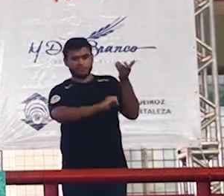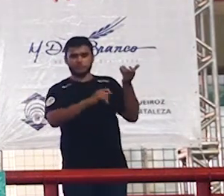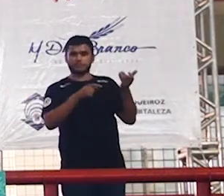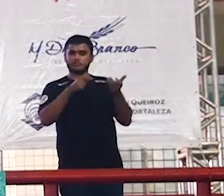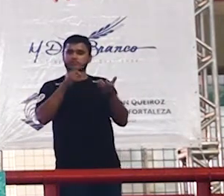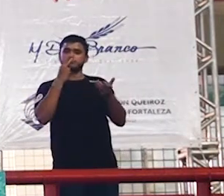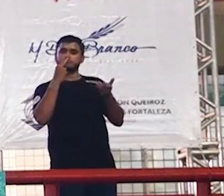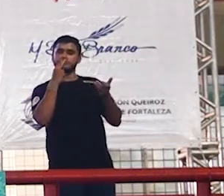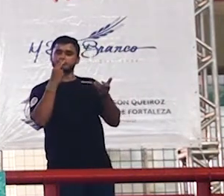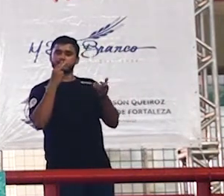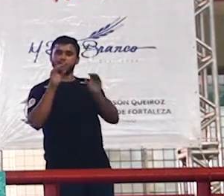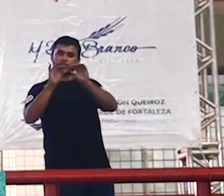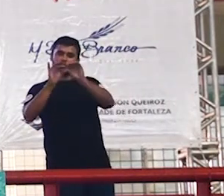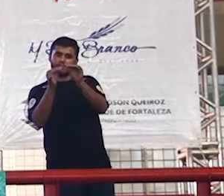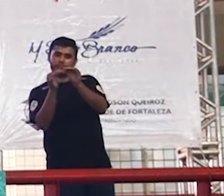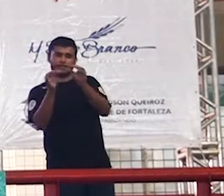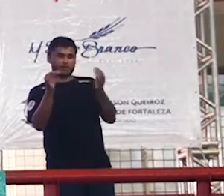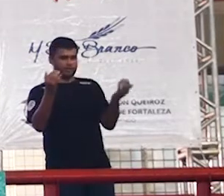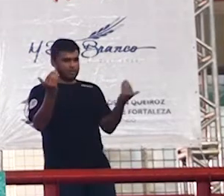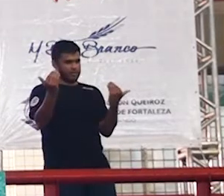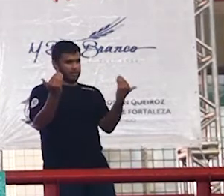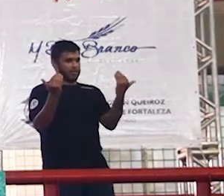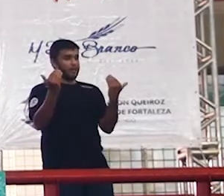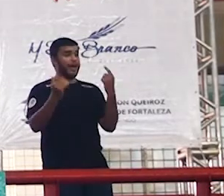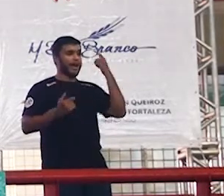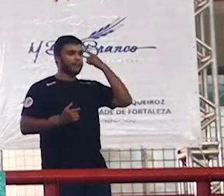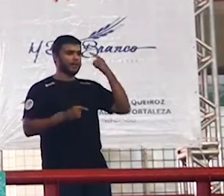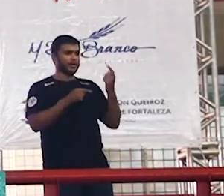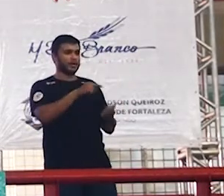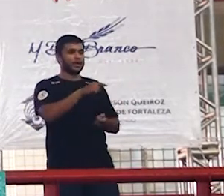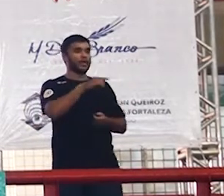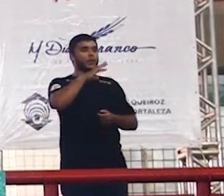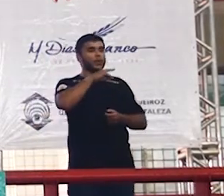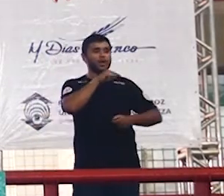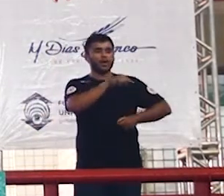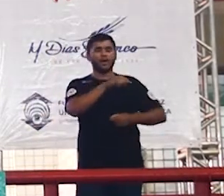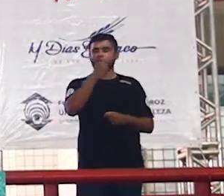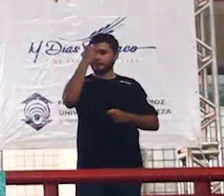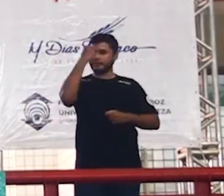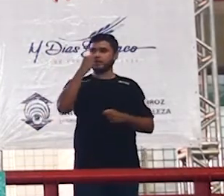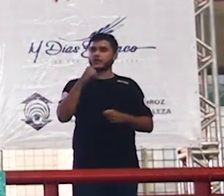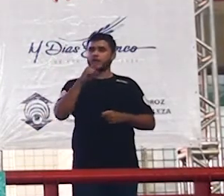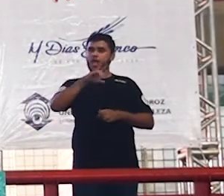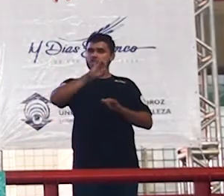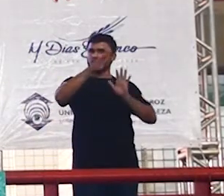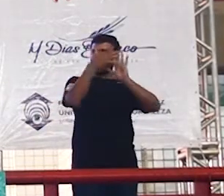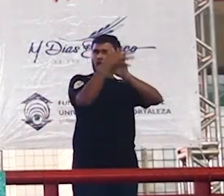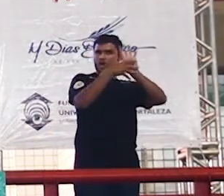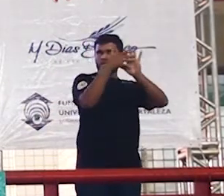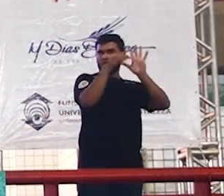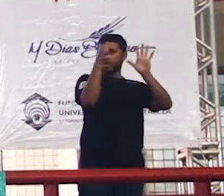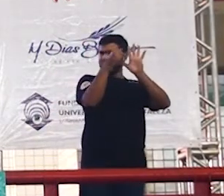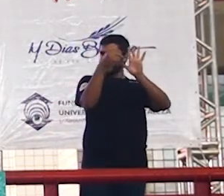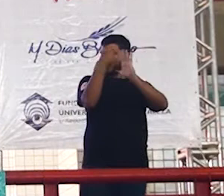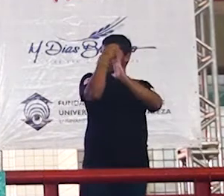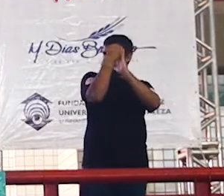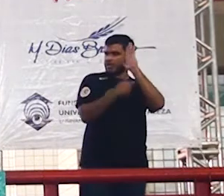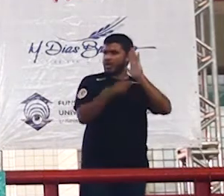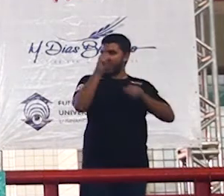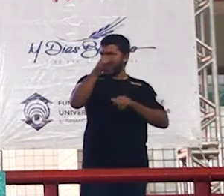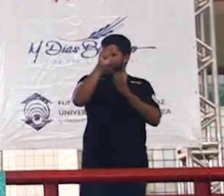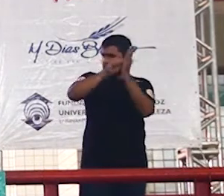arma. Ah, professor, então quer dizer que metáfora não acontece só em texto literário, em texto escrito, não?